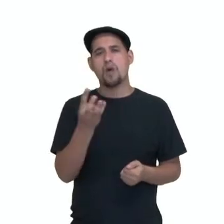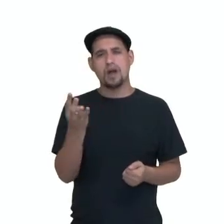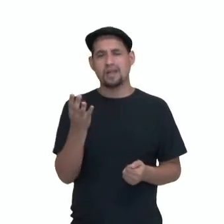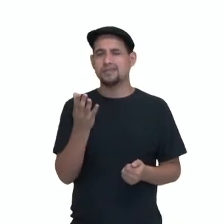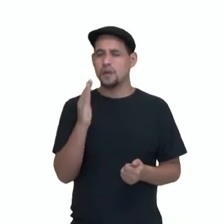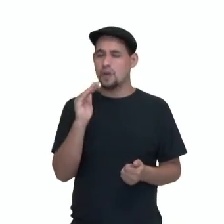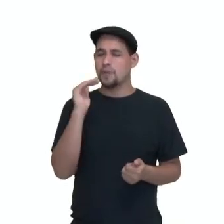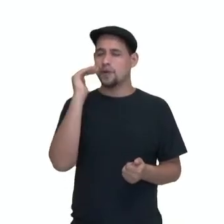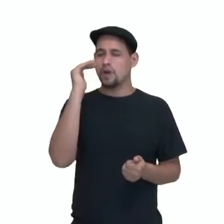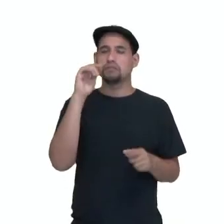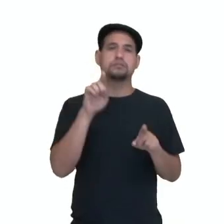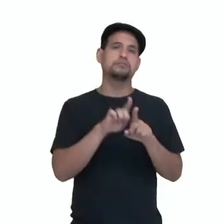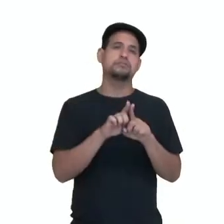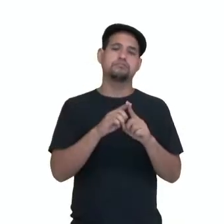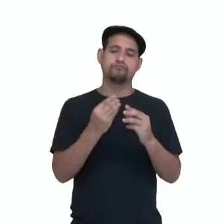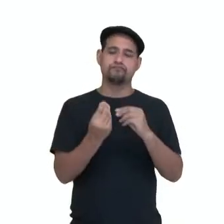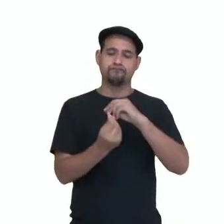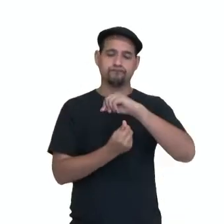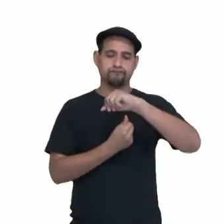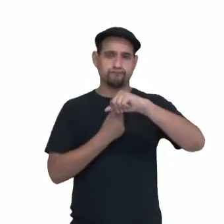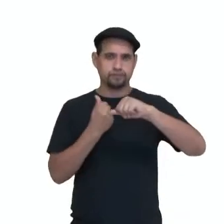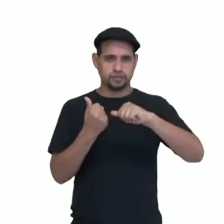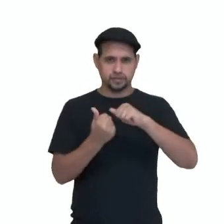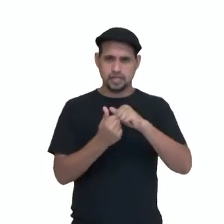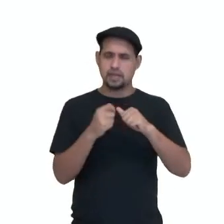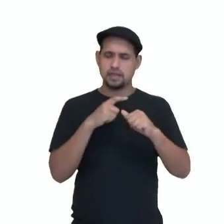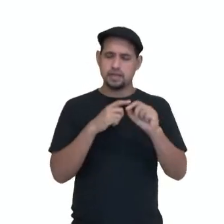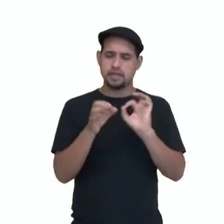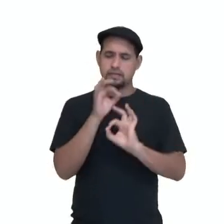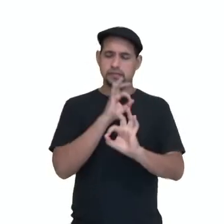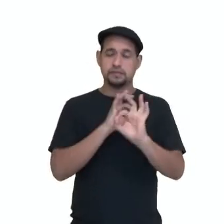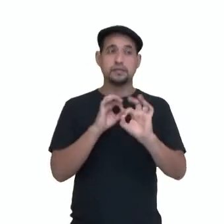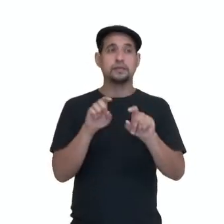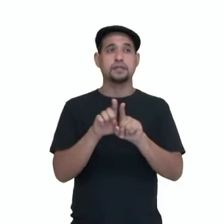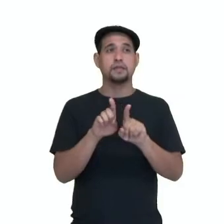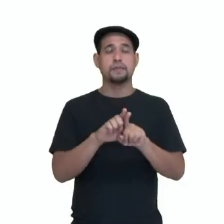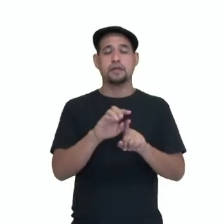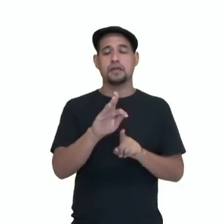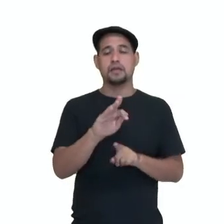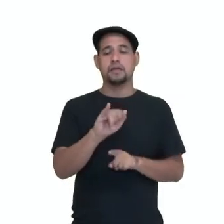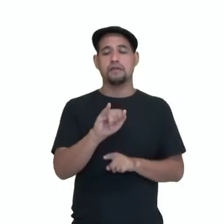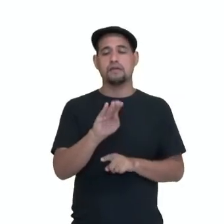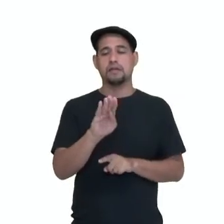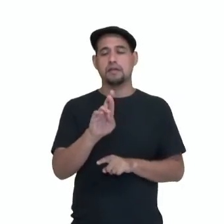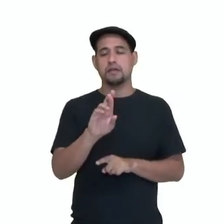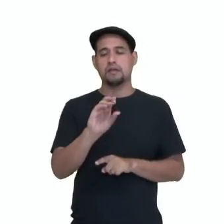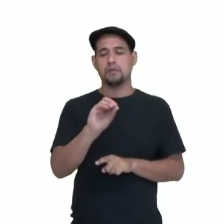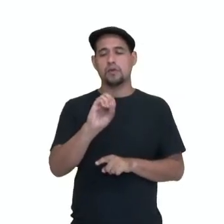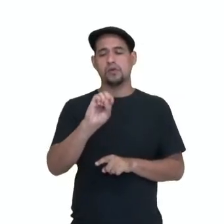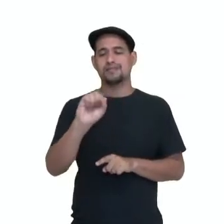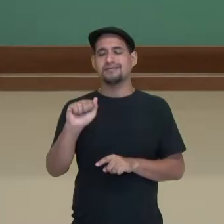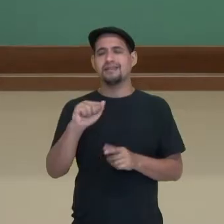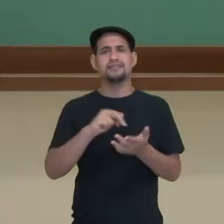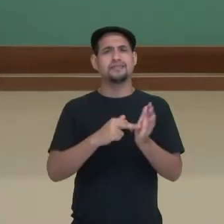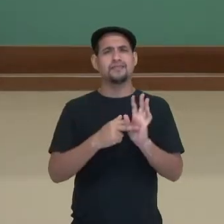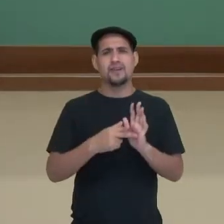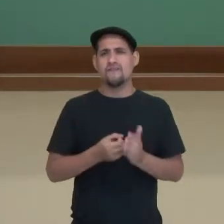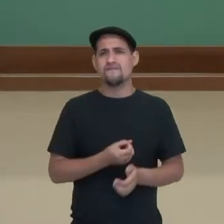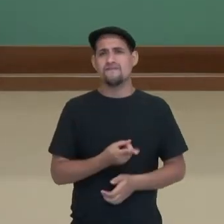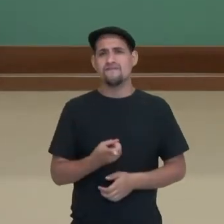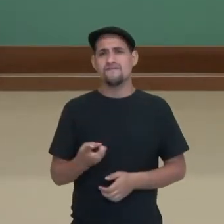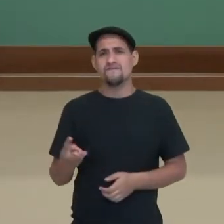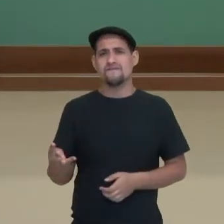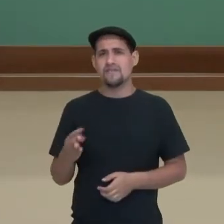pouquinho maior de substâncias entre essas células. E a cartilagem fibrosa. A cartilagem fibrosa tem muitas